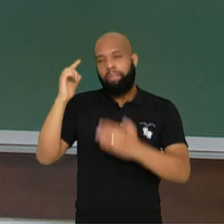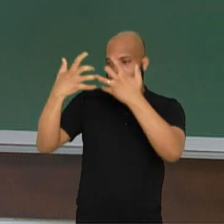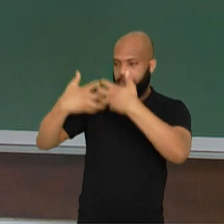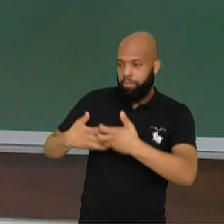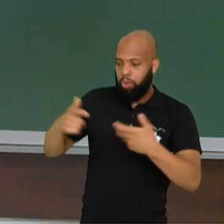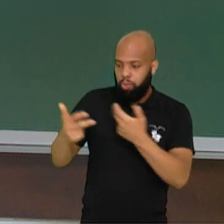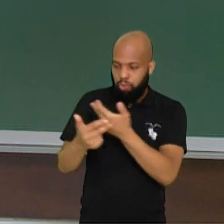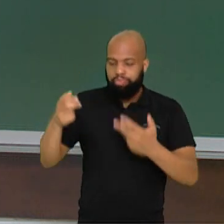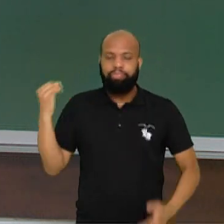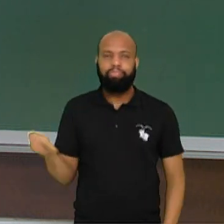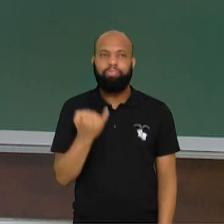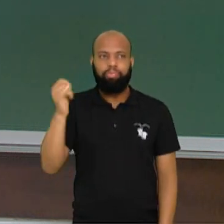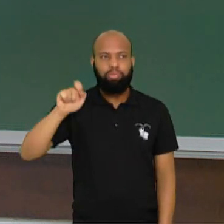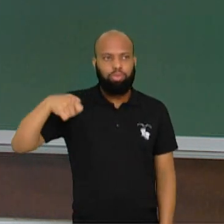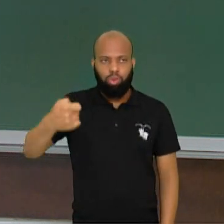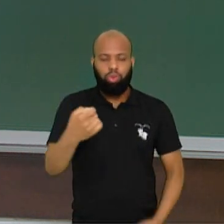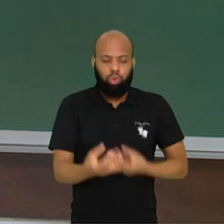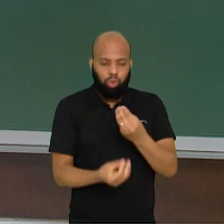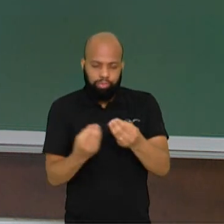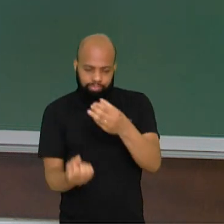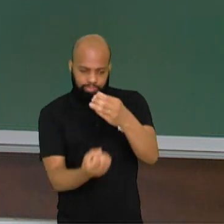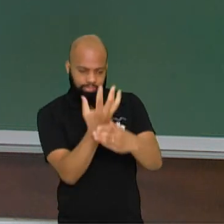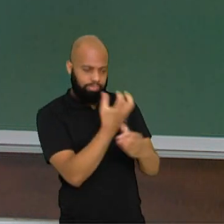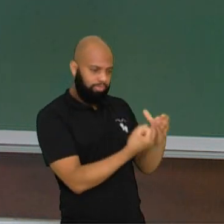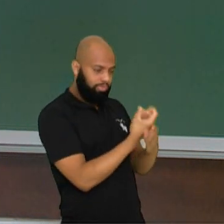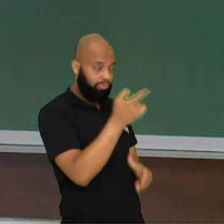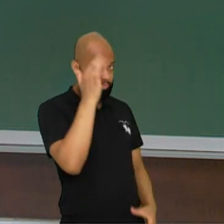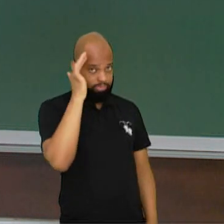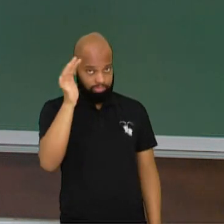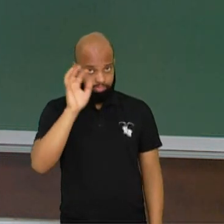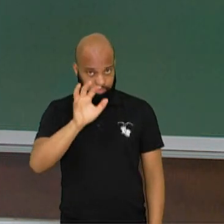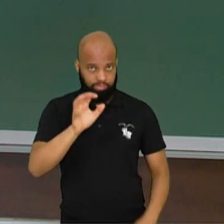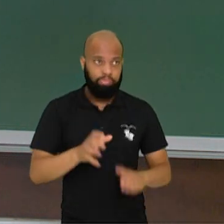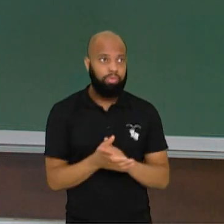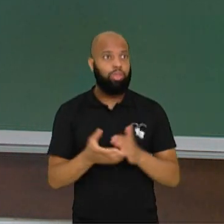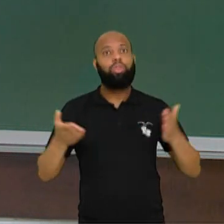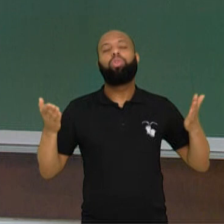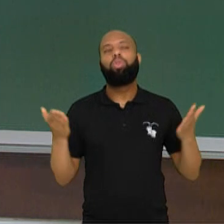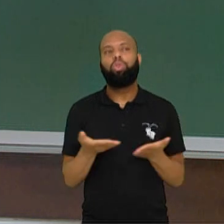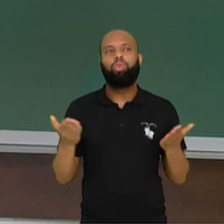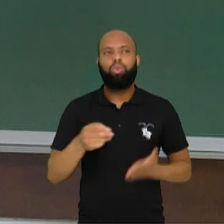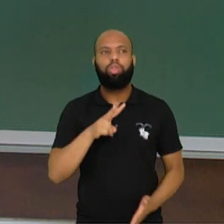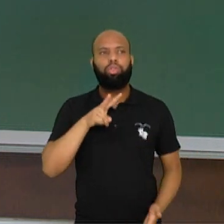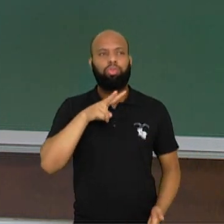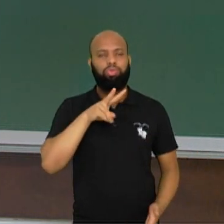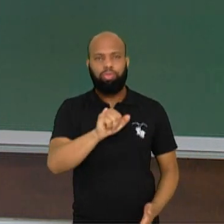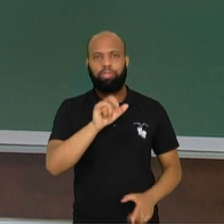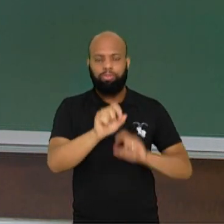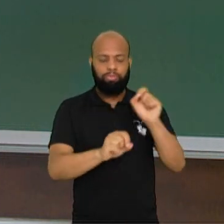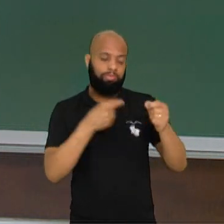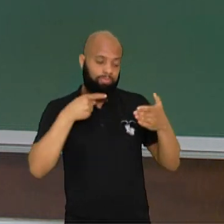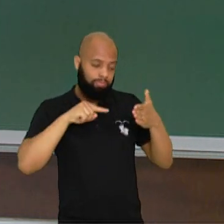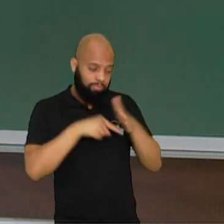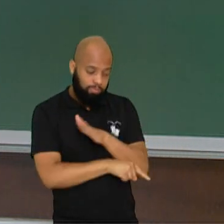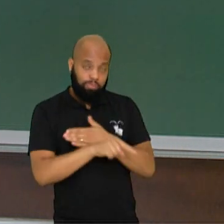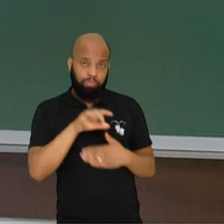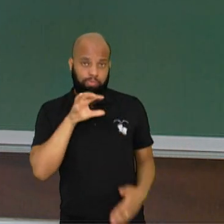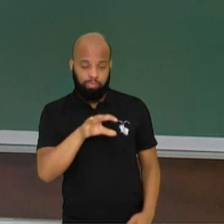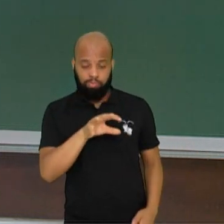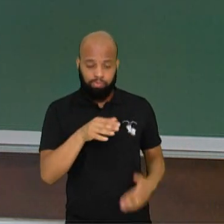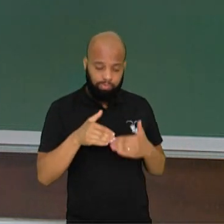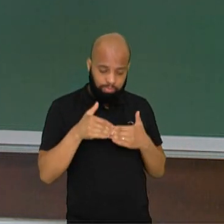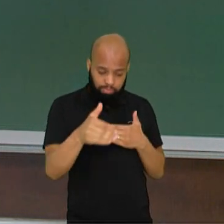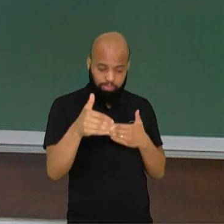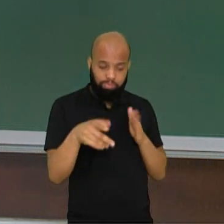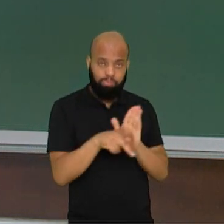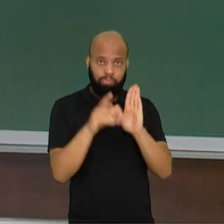pontos importantes sobre o surgimento das teorias socialistas e hoje iremos aprofundar isso a